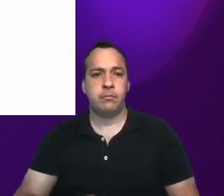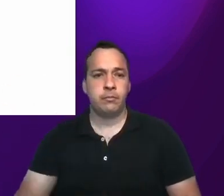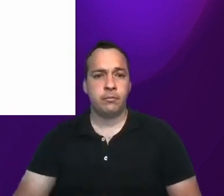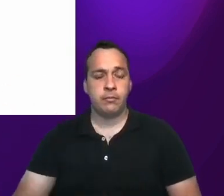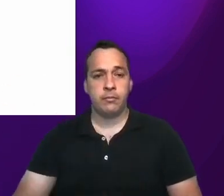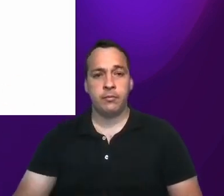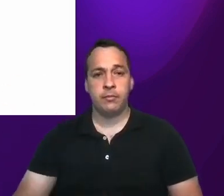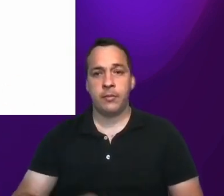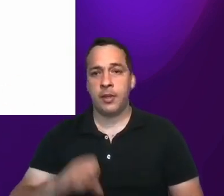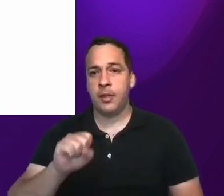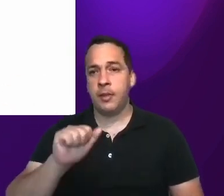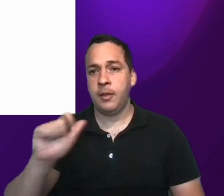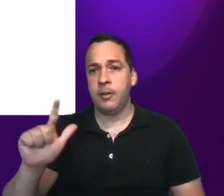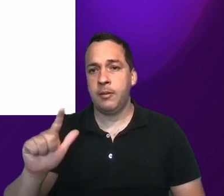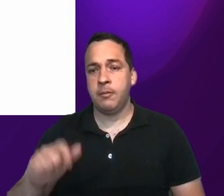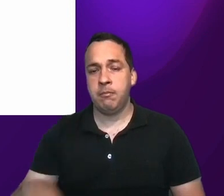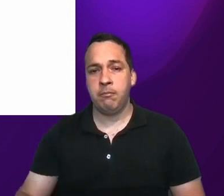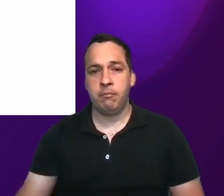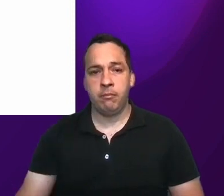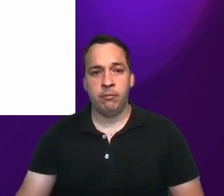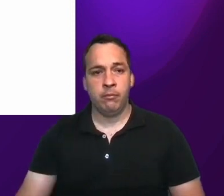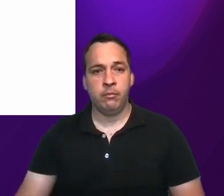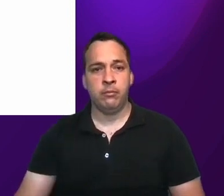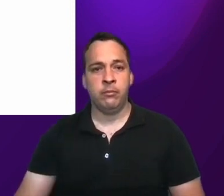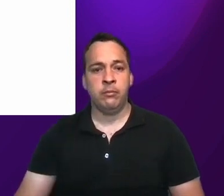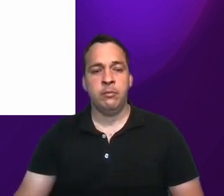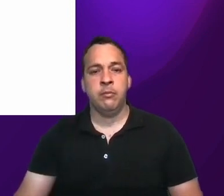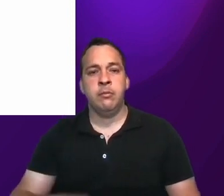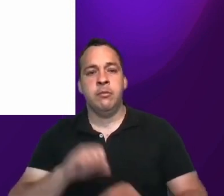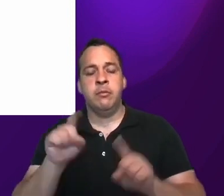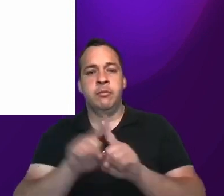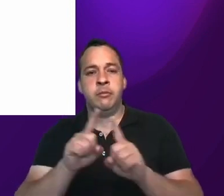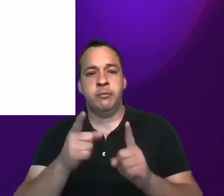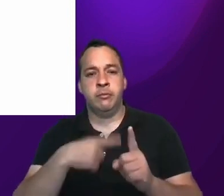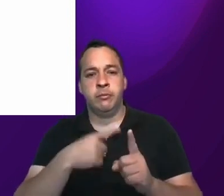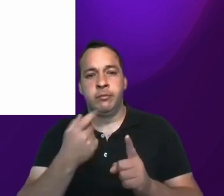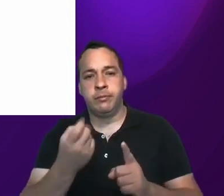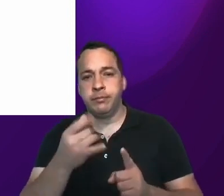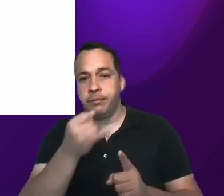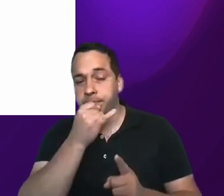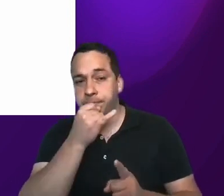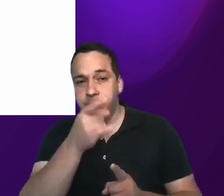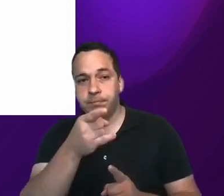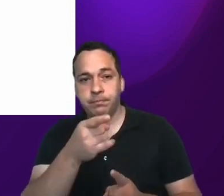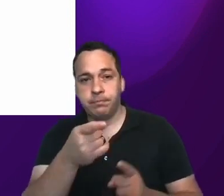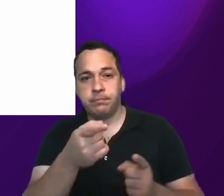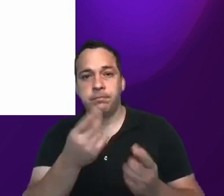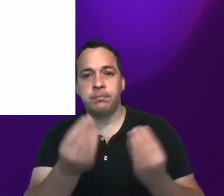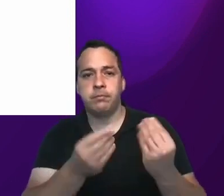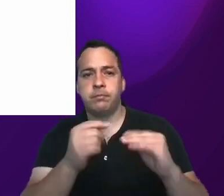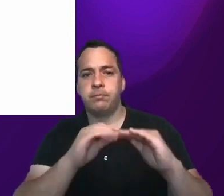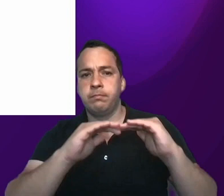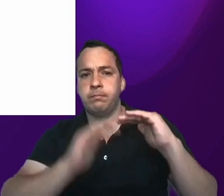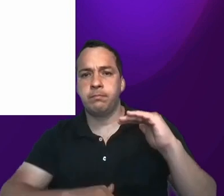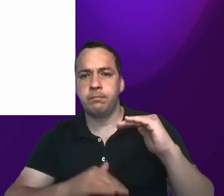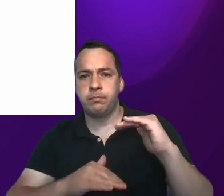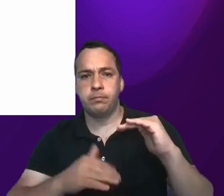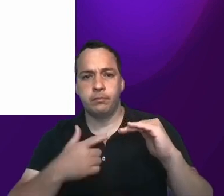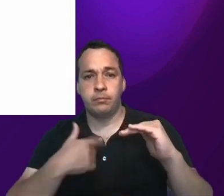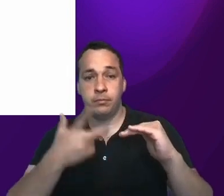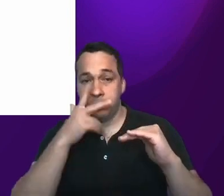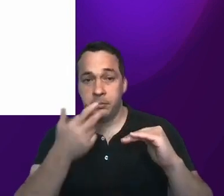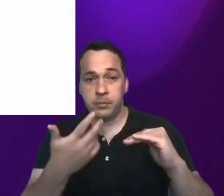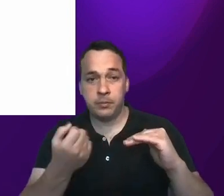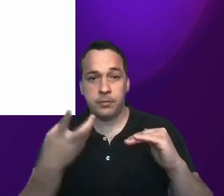salina. Os episódios de hipotensão baseado na queda de pelo menos 20 milímetros